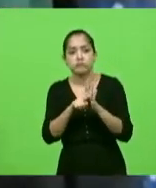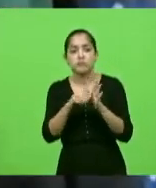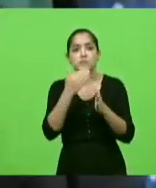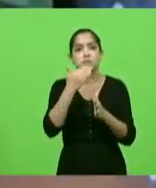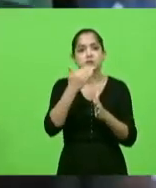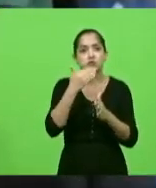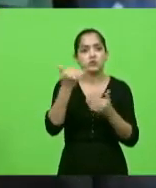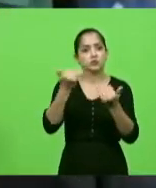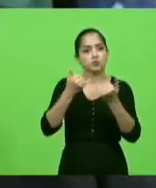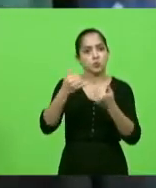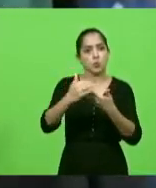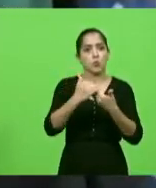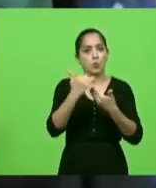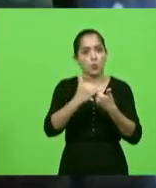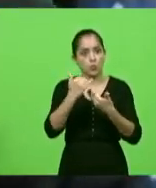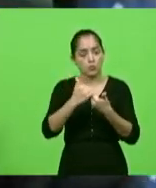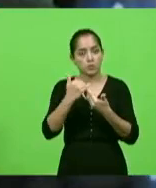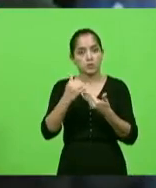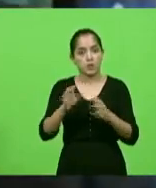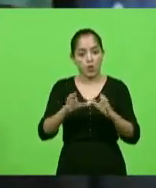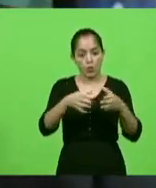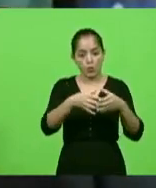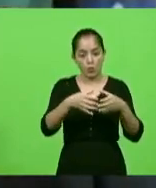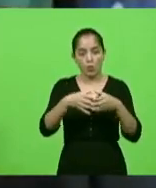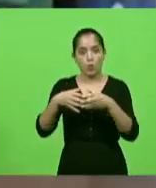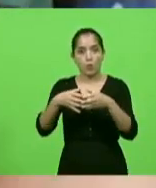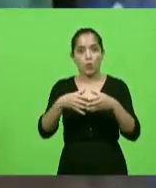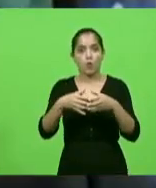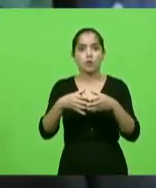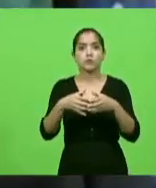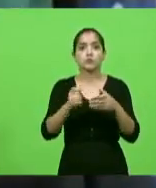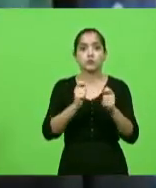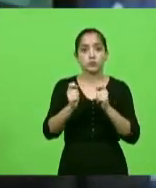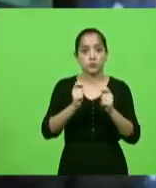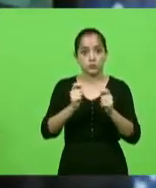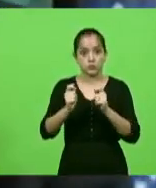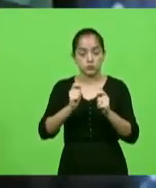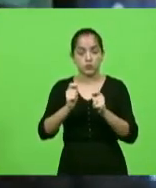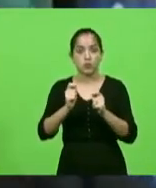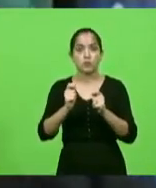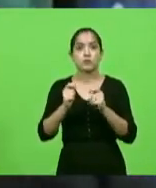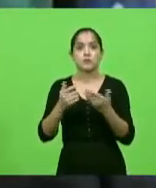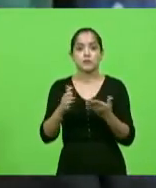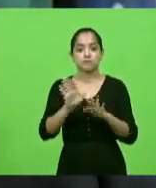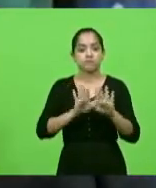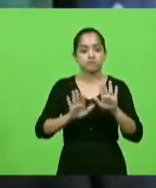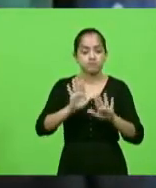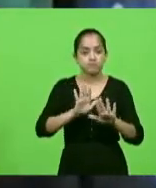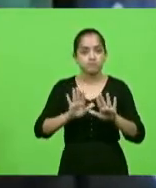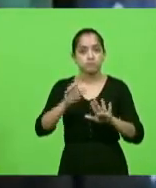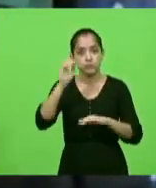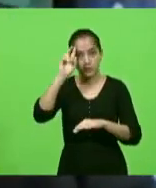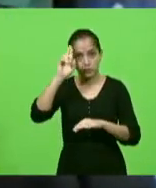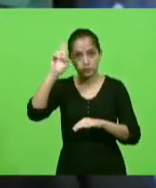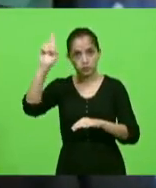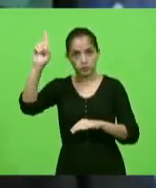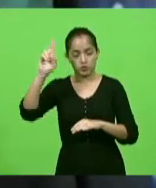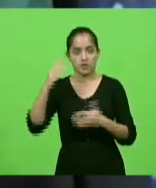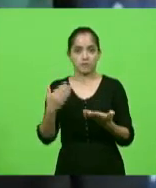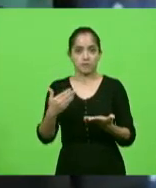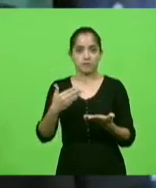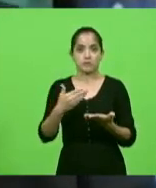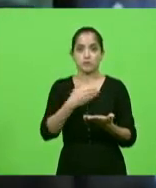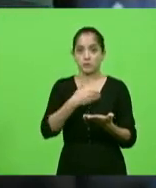solicitando orientações ao descontrole do Ministério Público Santa Catarina e são a cautela do chefe do executivo a